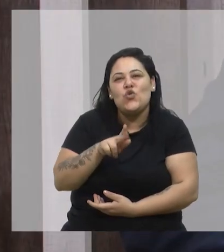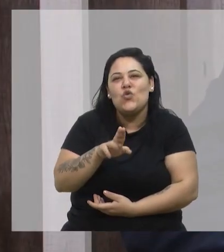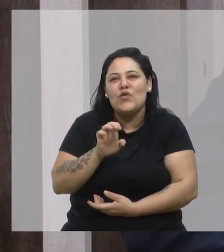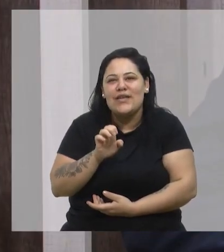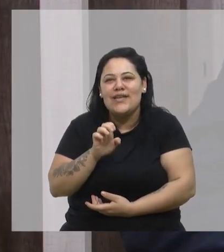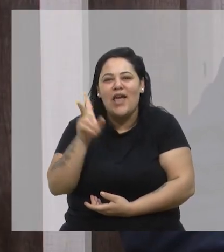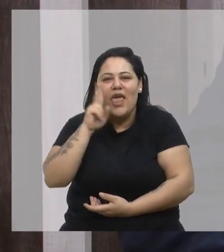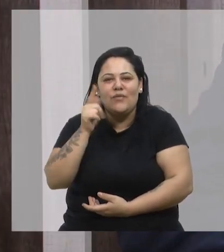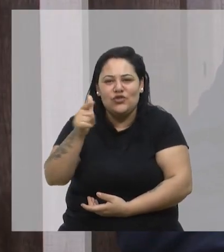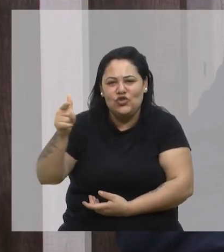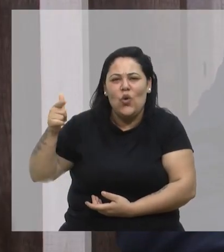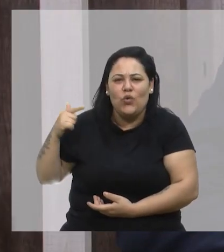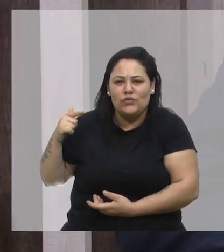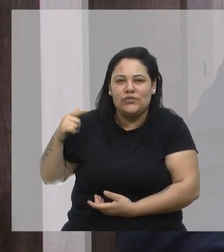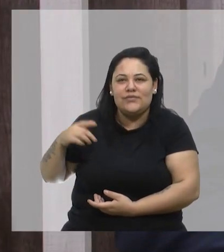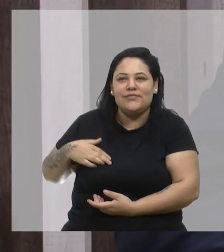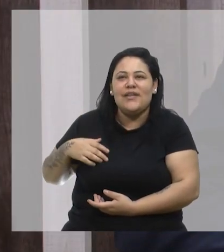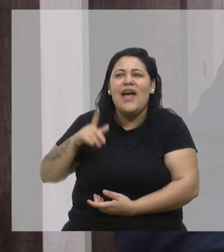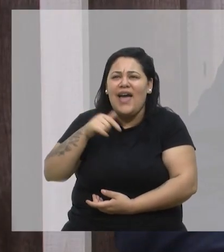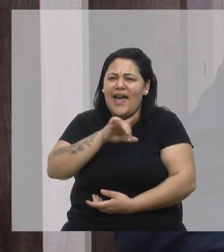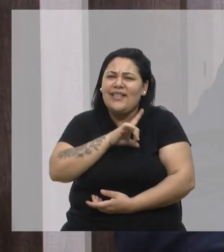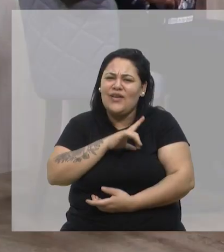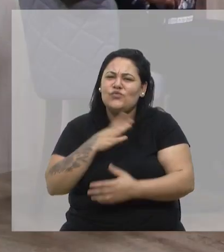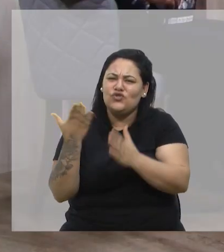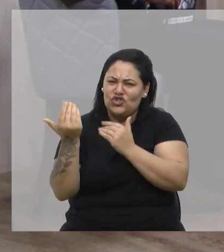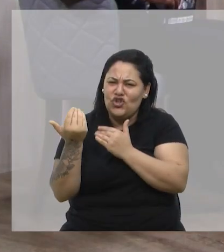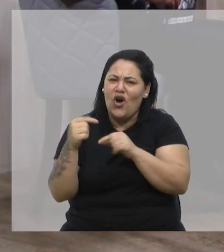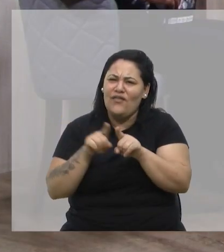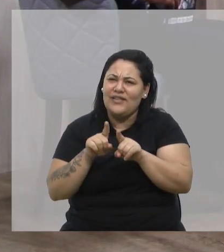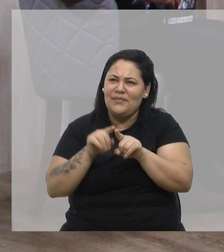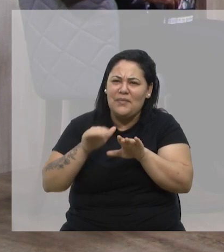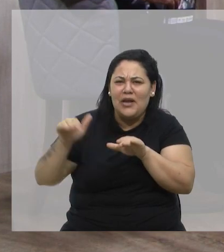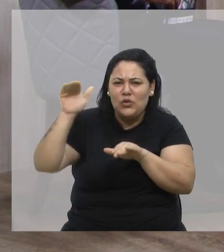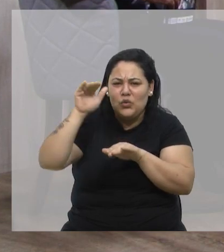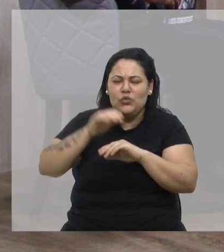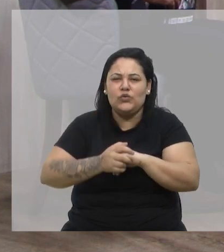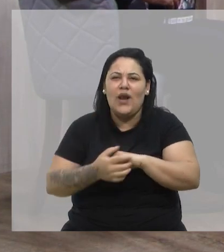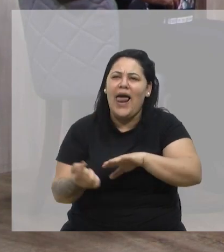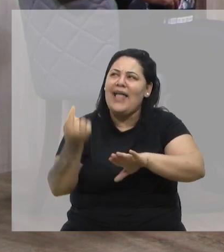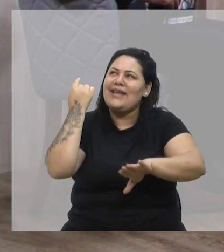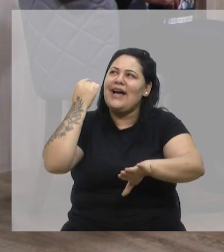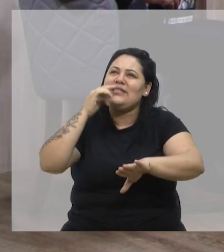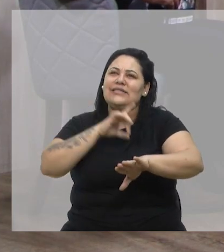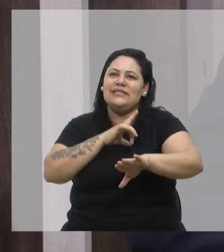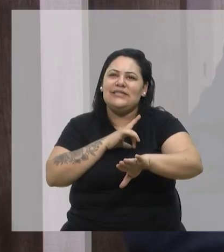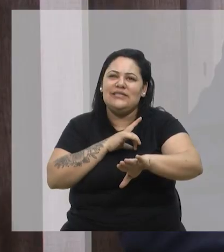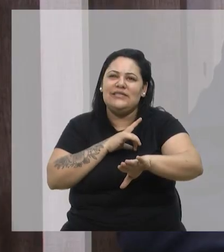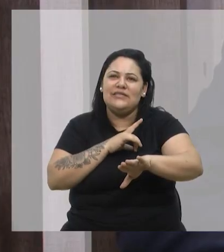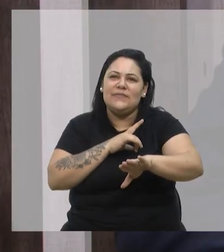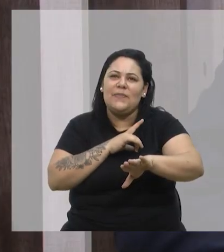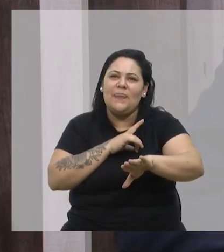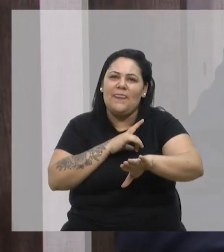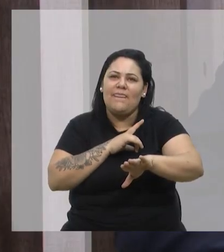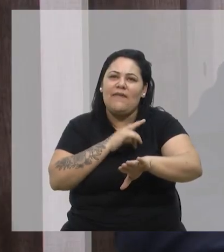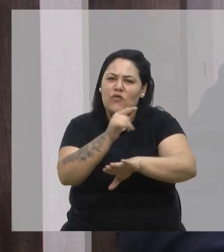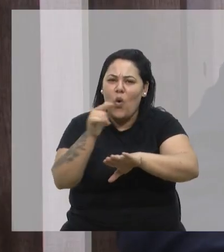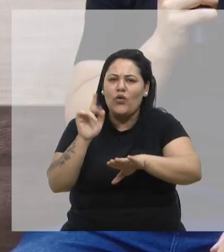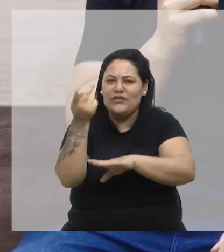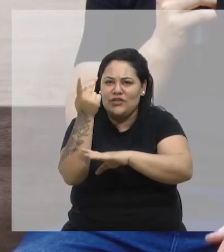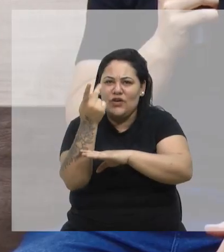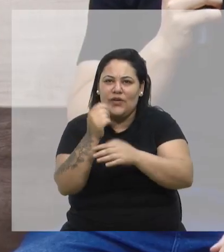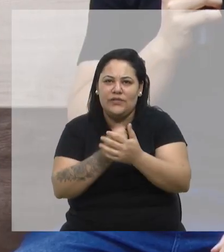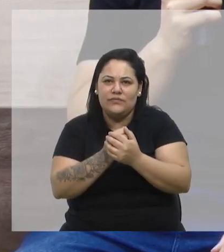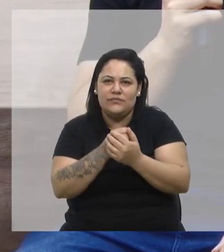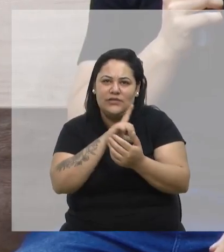dos Novos Atlânticos. Os Novos Atlânticos é mais infanto-juvenil, né? Mas acho que é a partir do infanto-juvenil para adulto. Né? Lá atrás ainda, o Dias Irae. O Dias Irae é